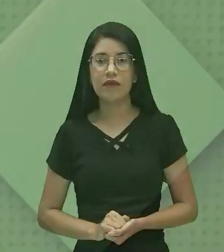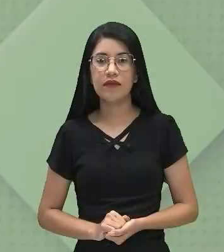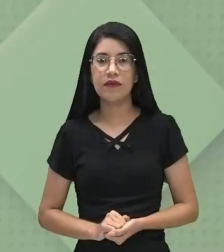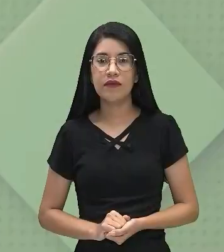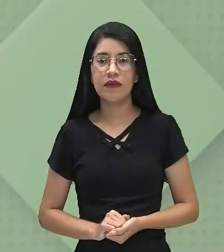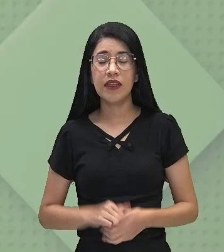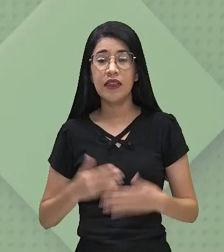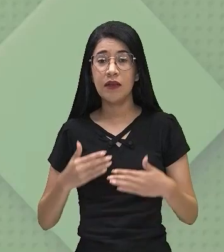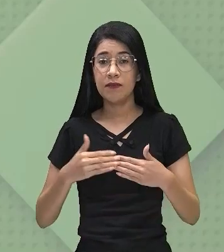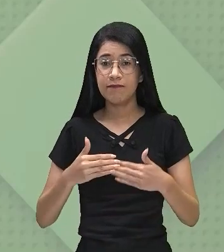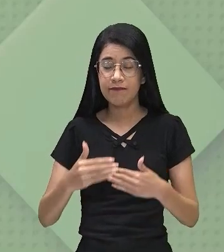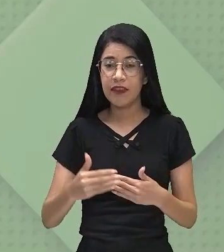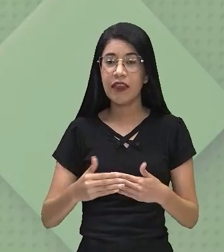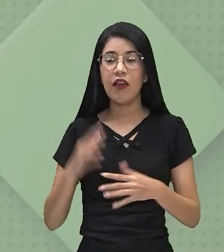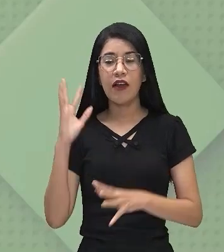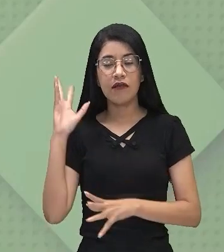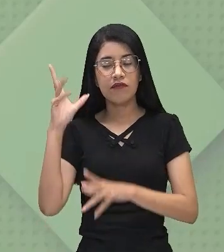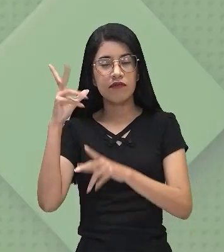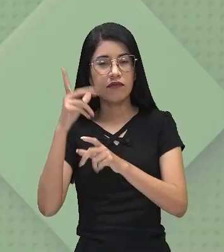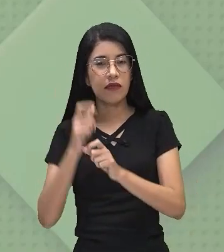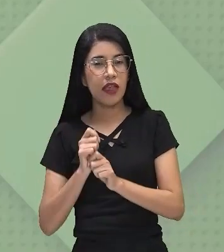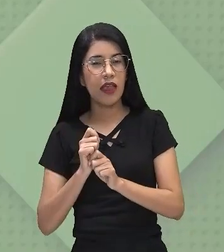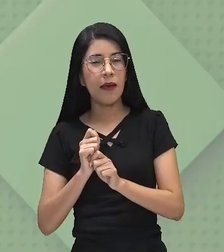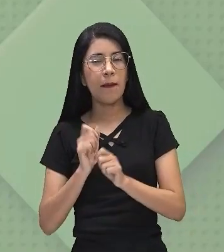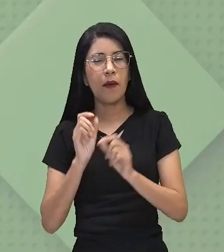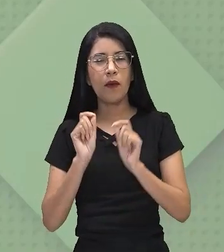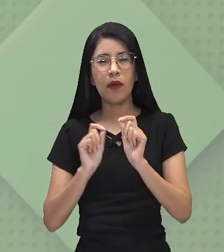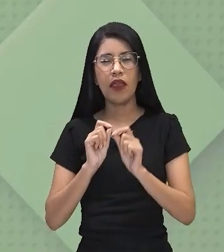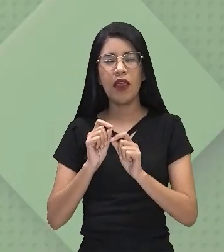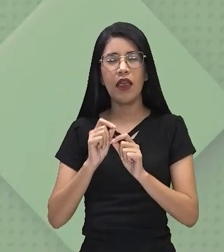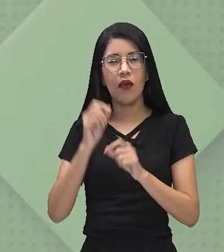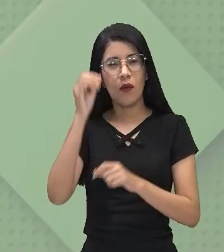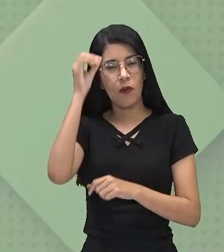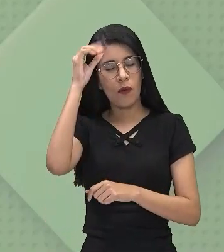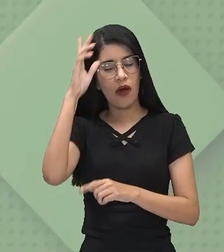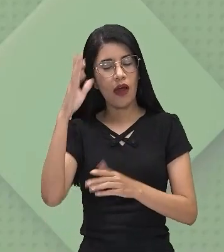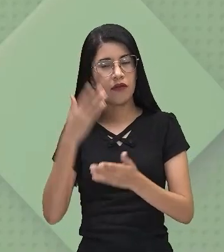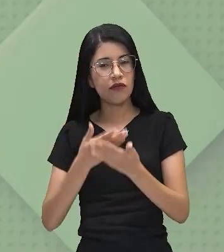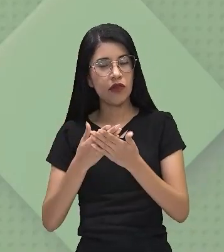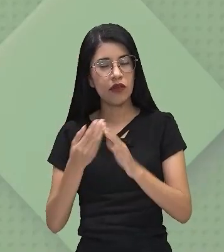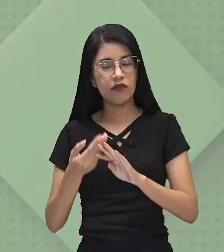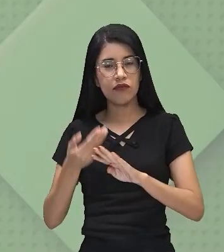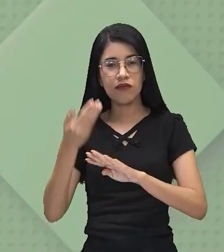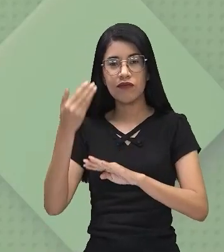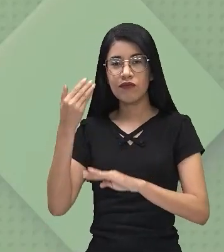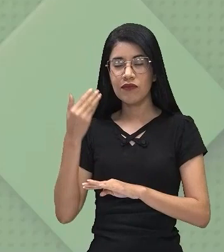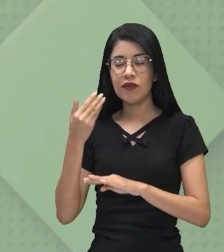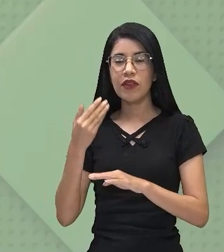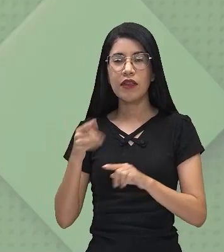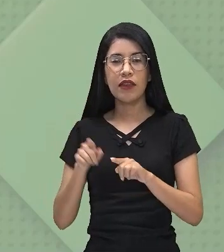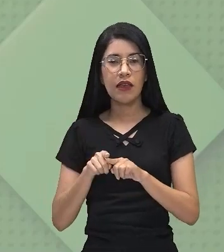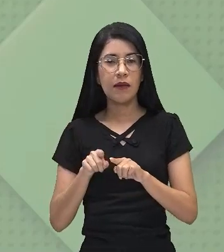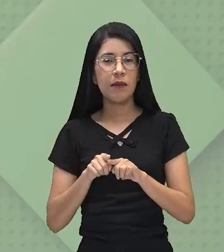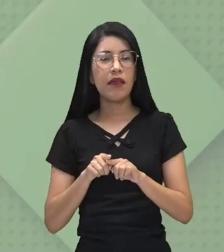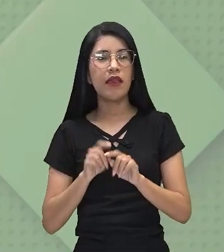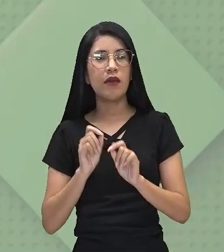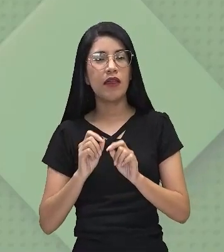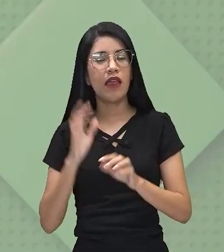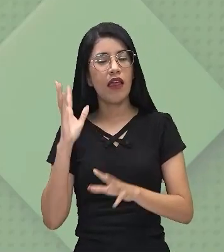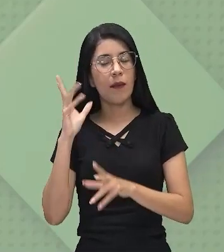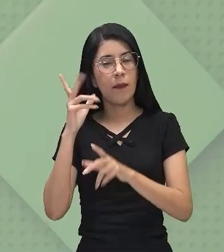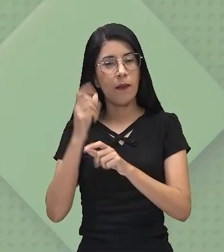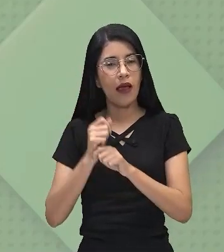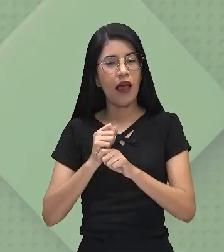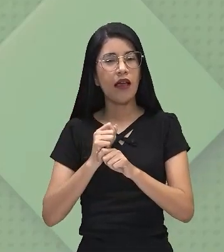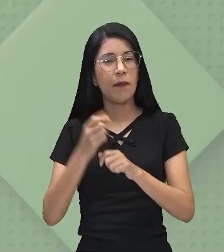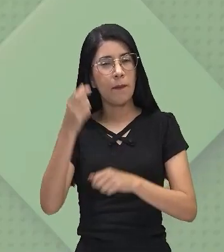E nesse momento de revisão a gente vai poder rever alguns dos conteúdos aí que nós estudamos nessa unidade, vamos